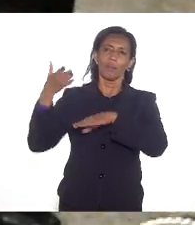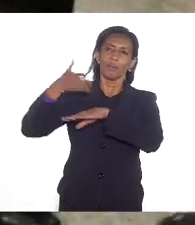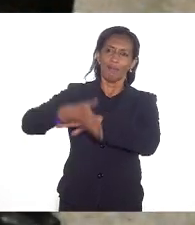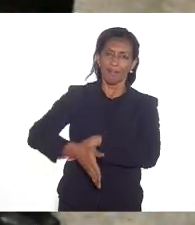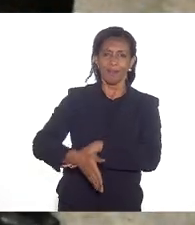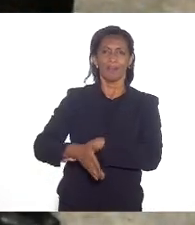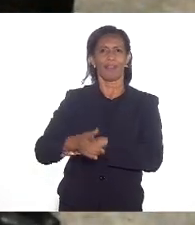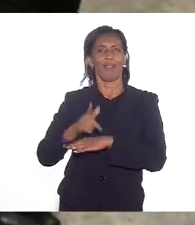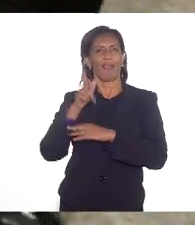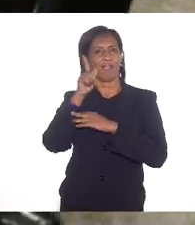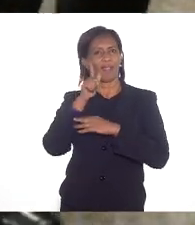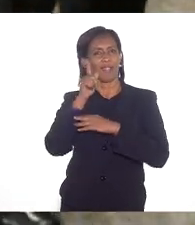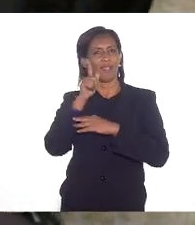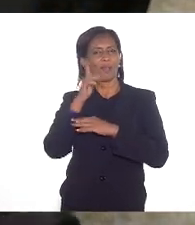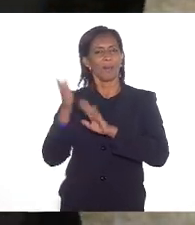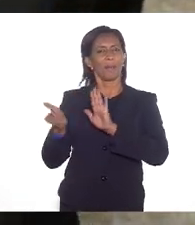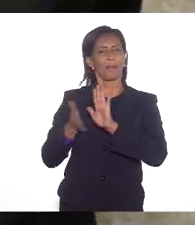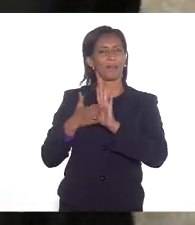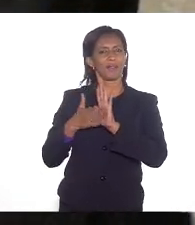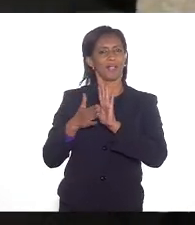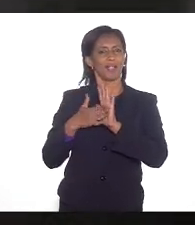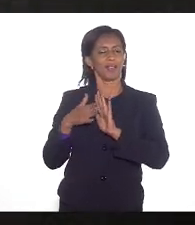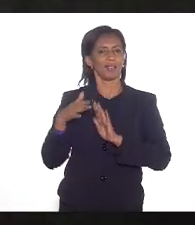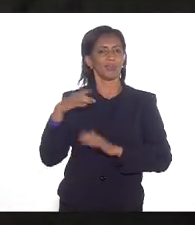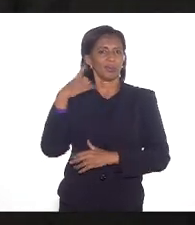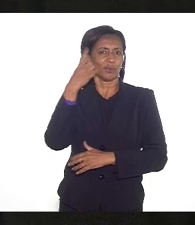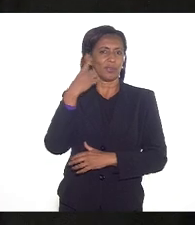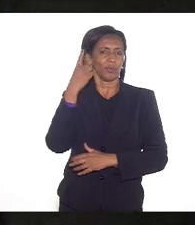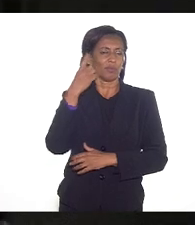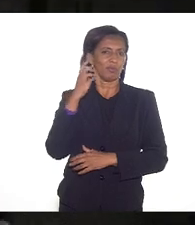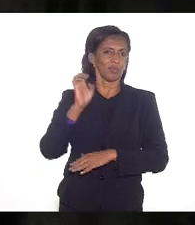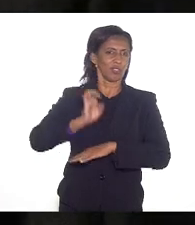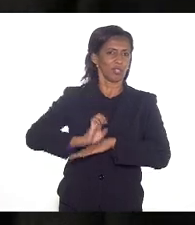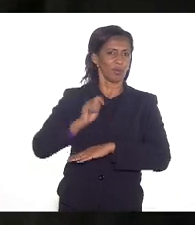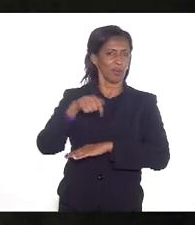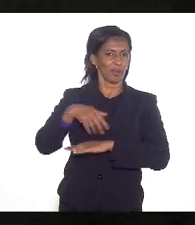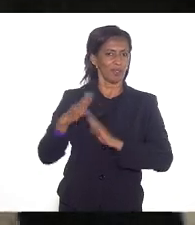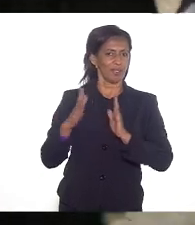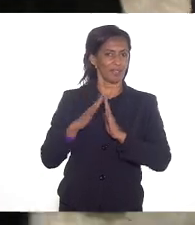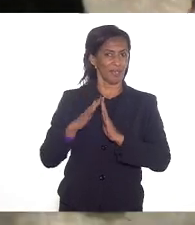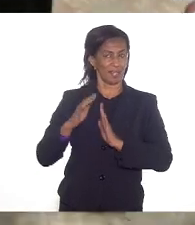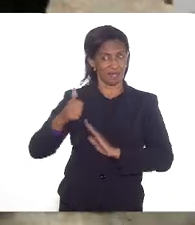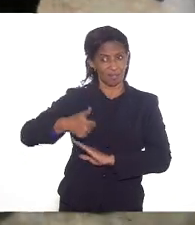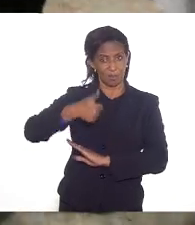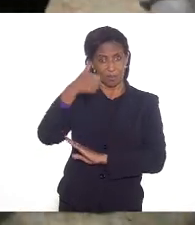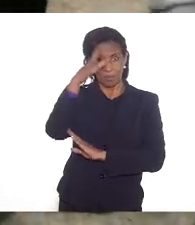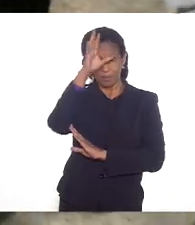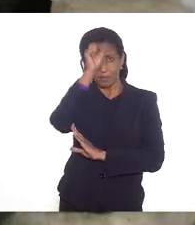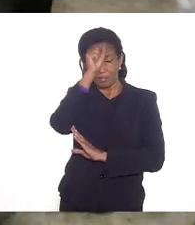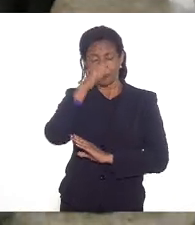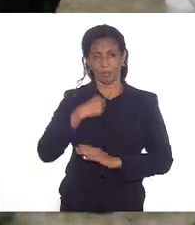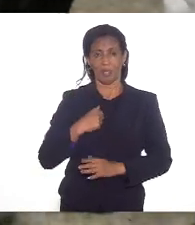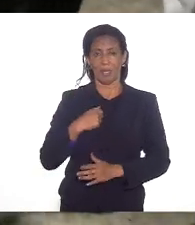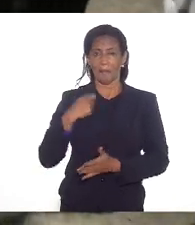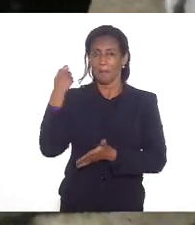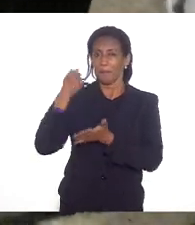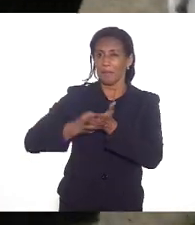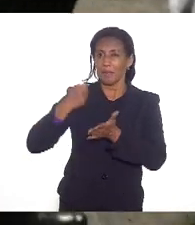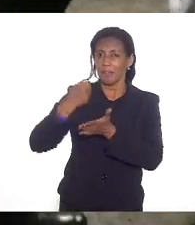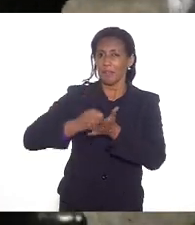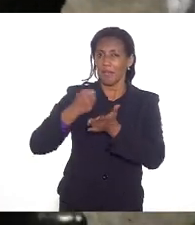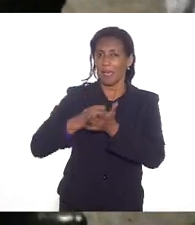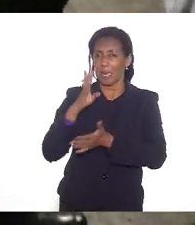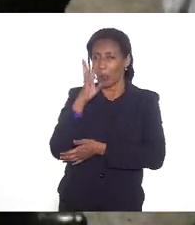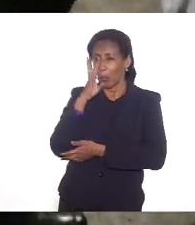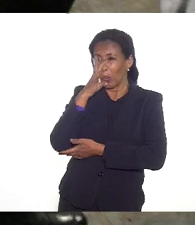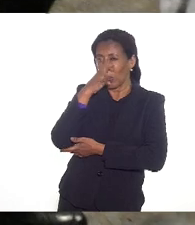população cumprindo mandato de deputado estadual bom então a primeira lição é que quer saber nos seus sonhos